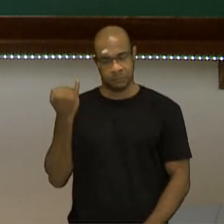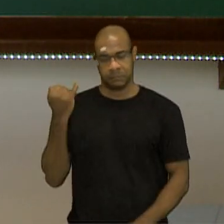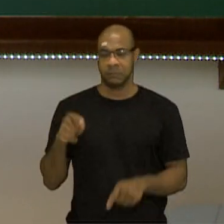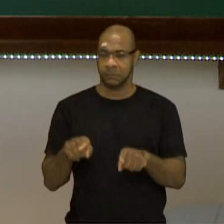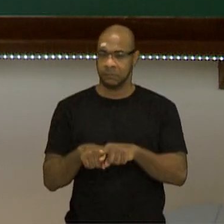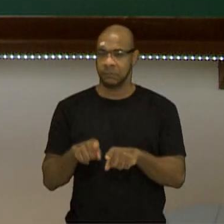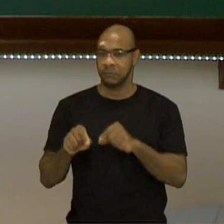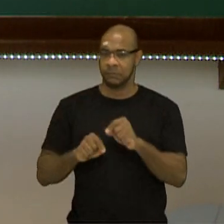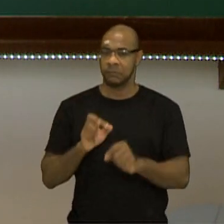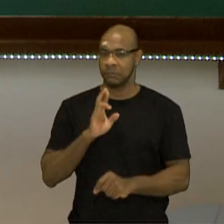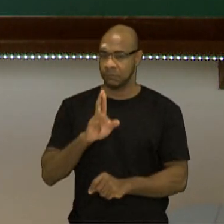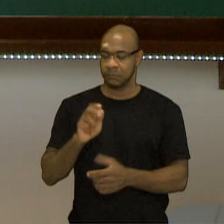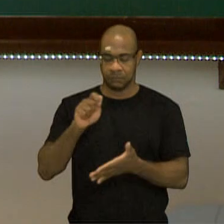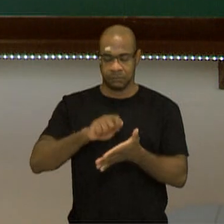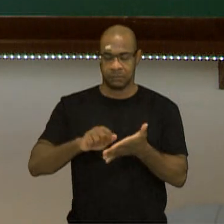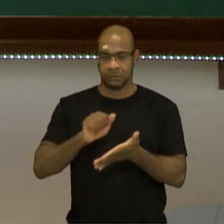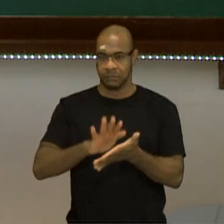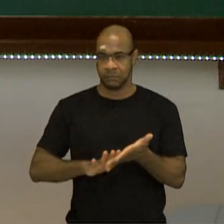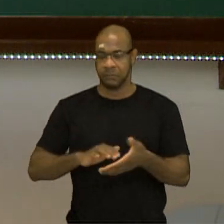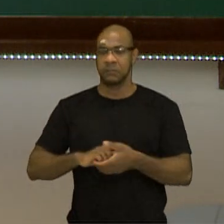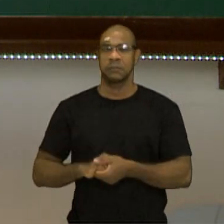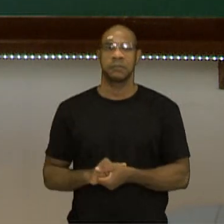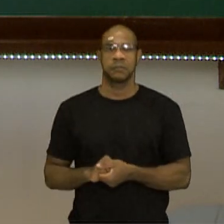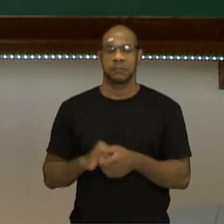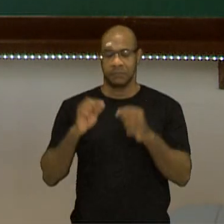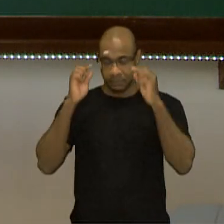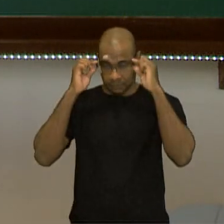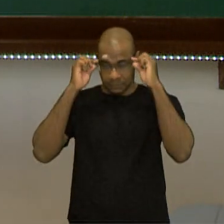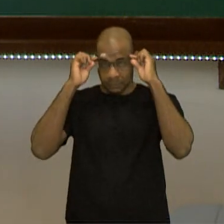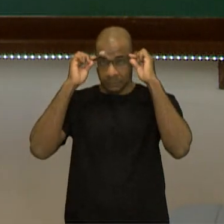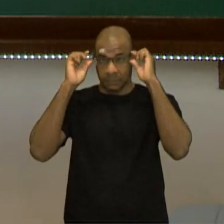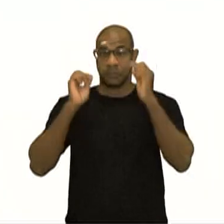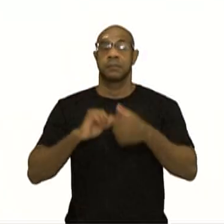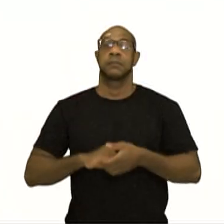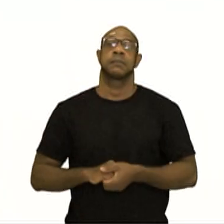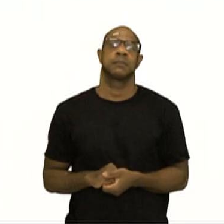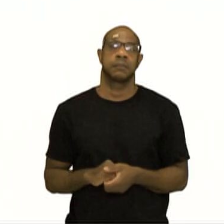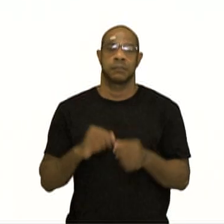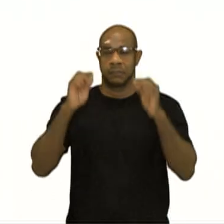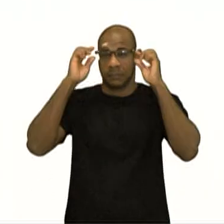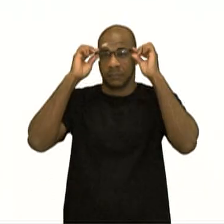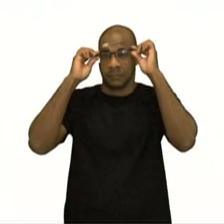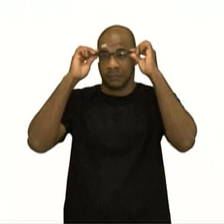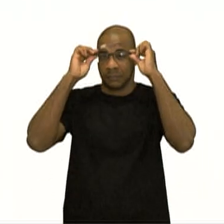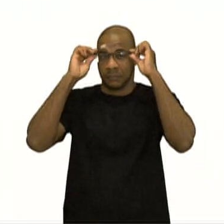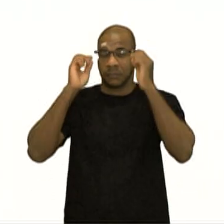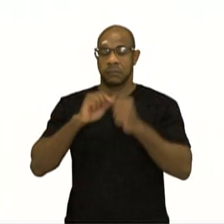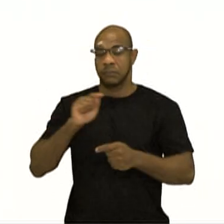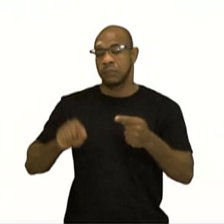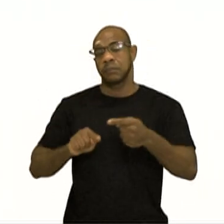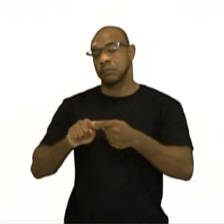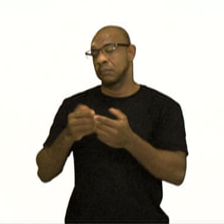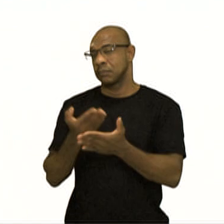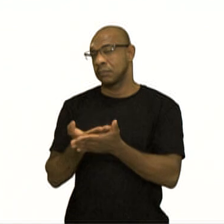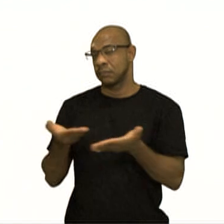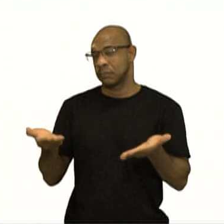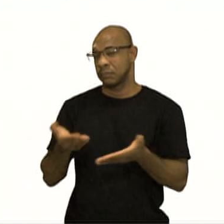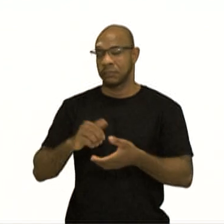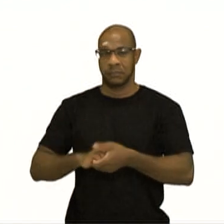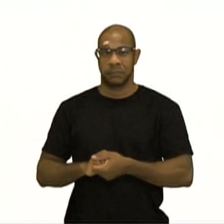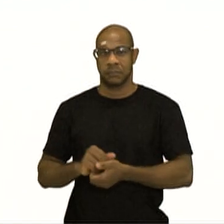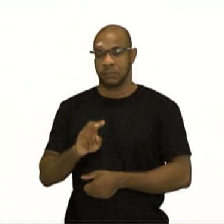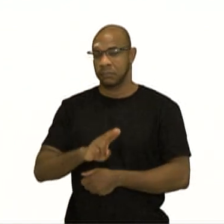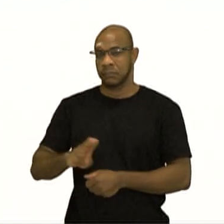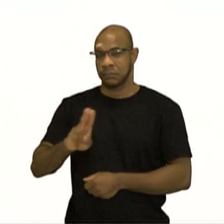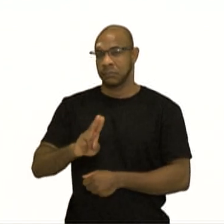também as respostas das atividades. Let's start! Qual é o objetivo da aula de hoje? Fazer uso